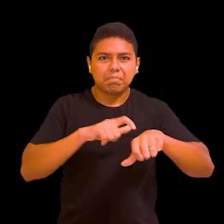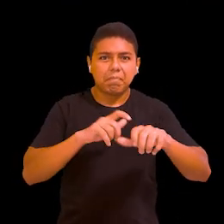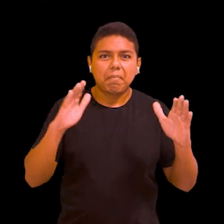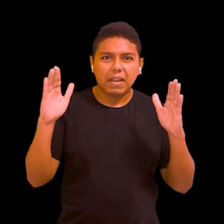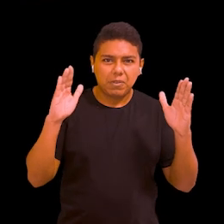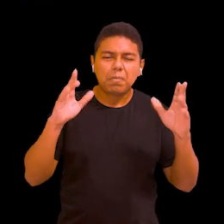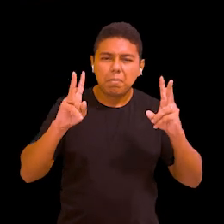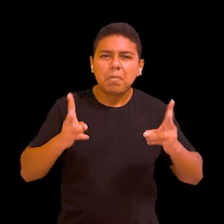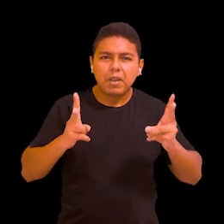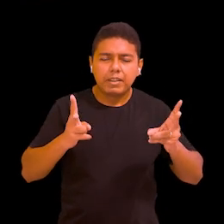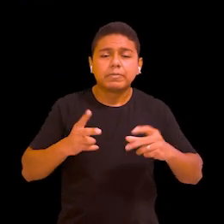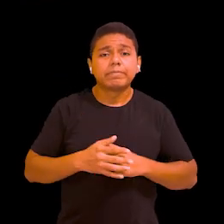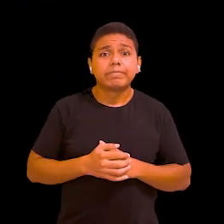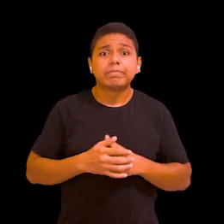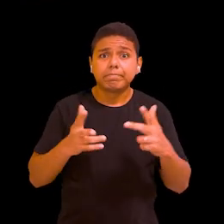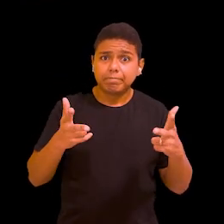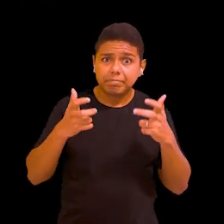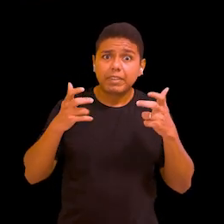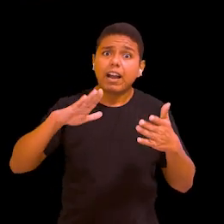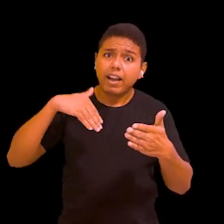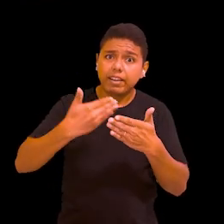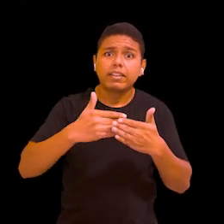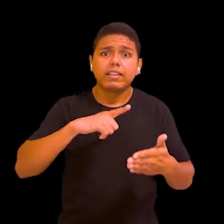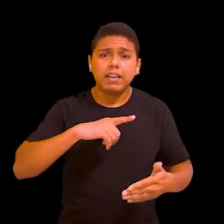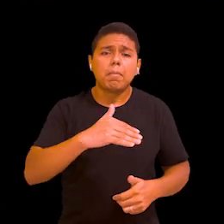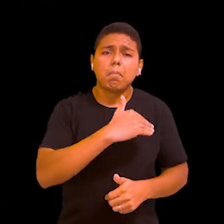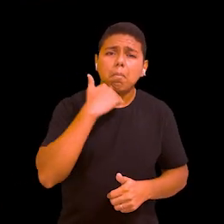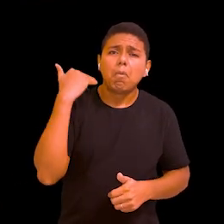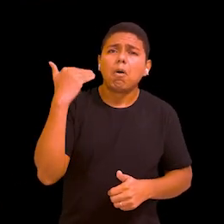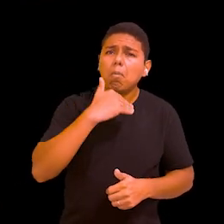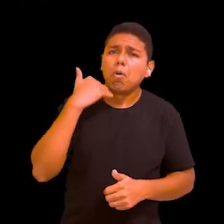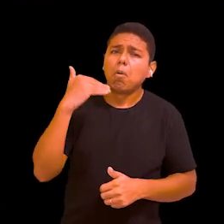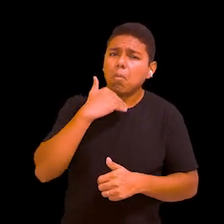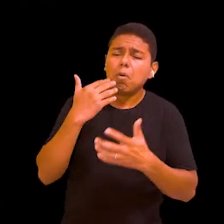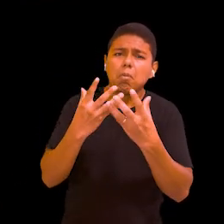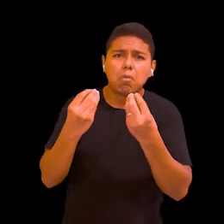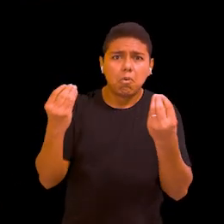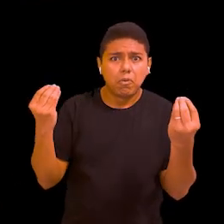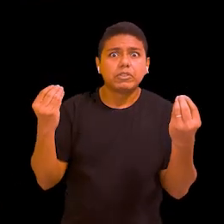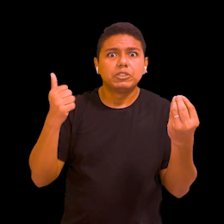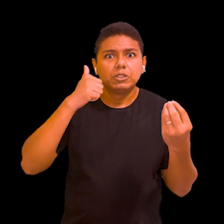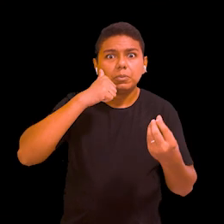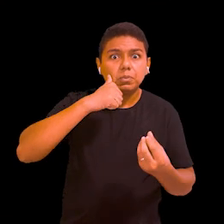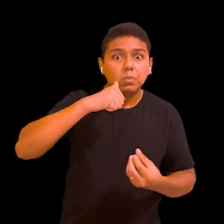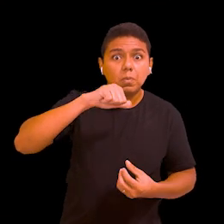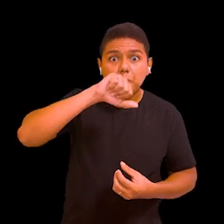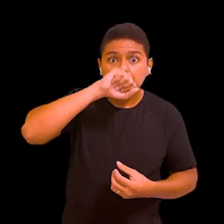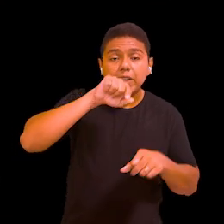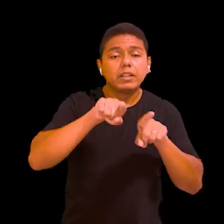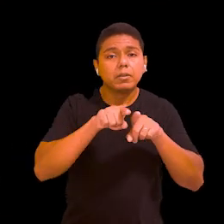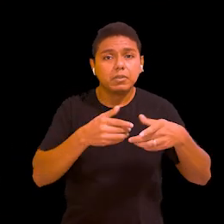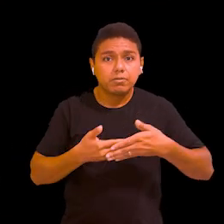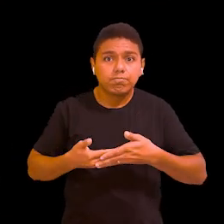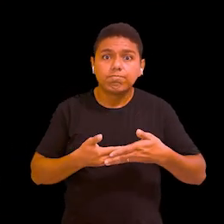período, percebe-se ainda taxas altas de mortalidade materna e neonatal. Isso chamando